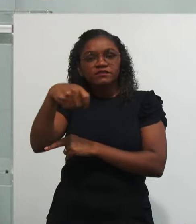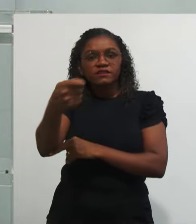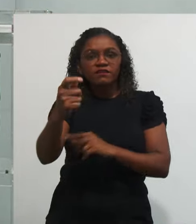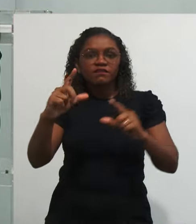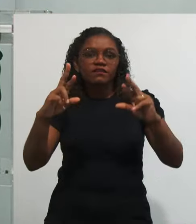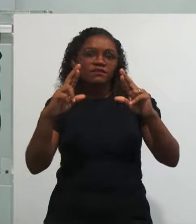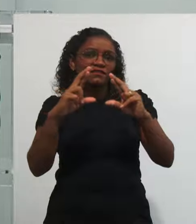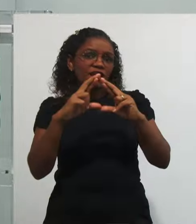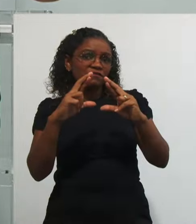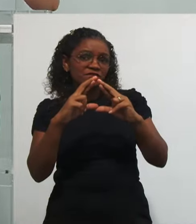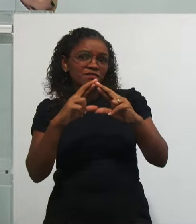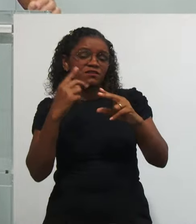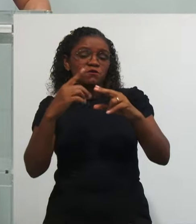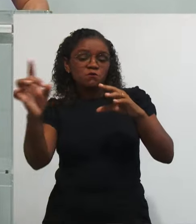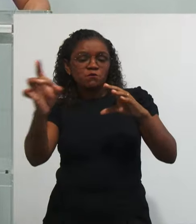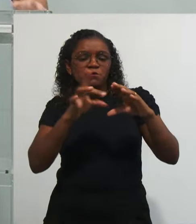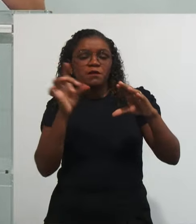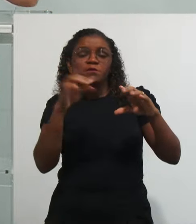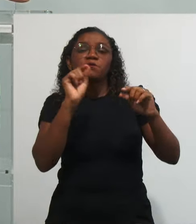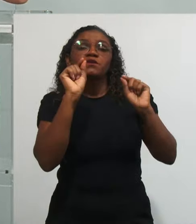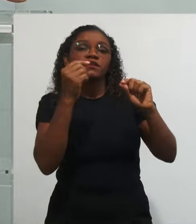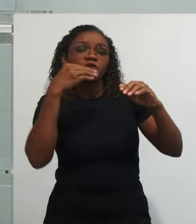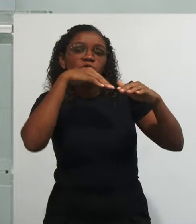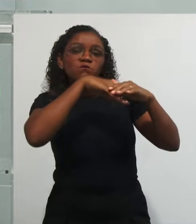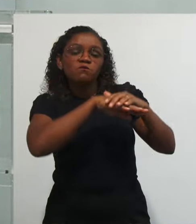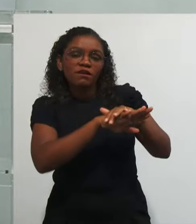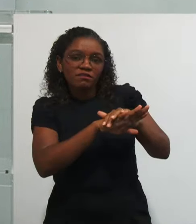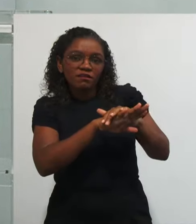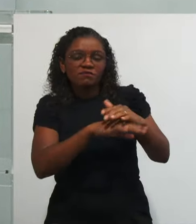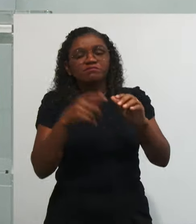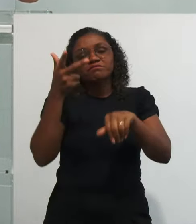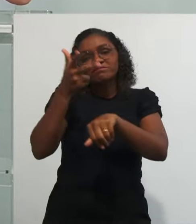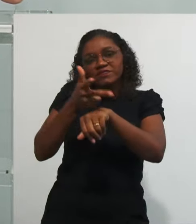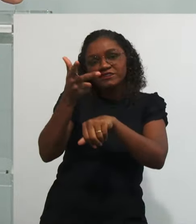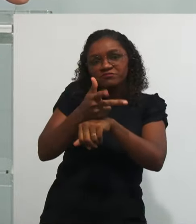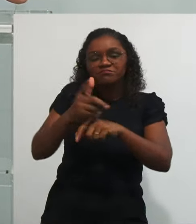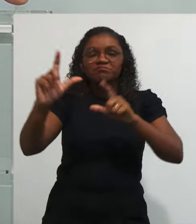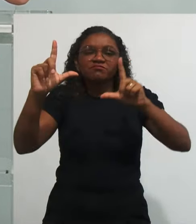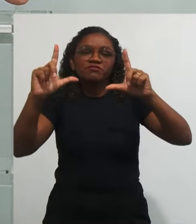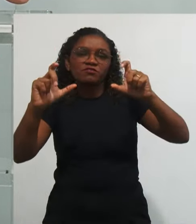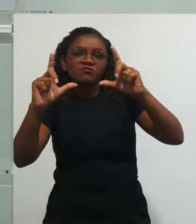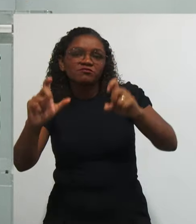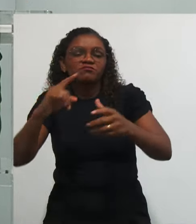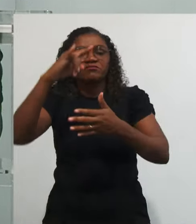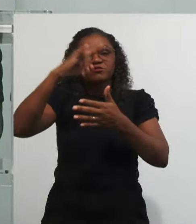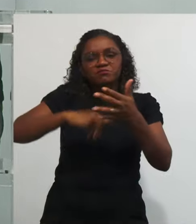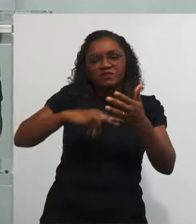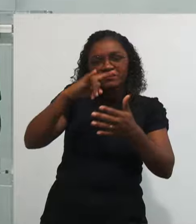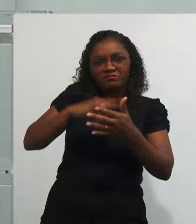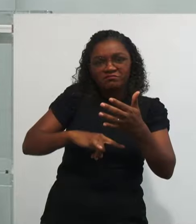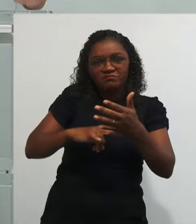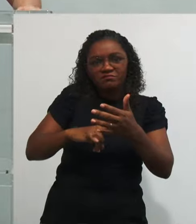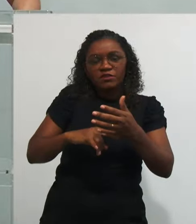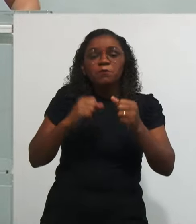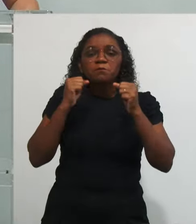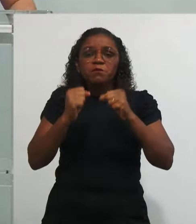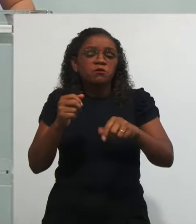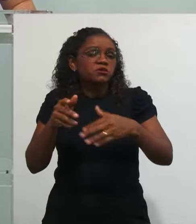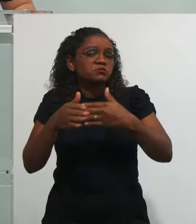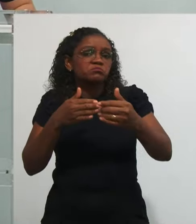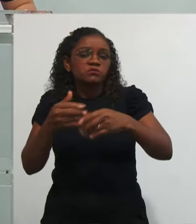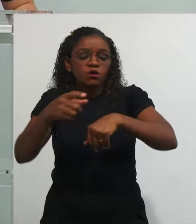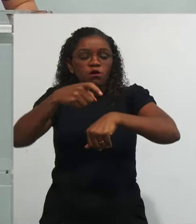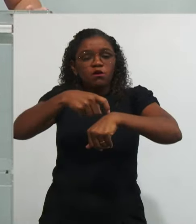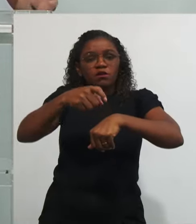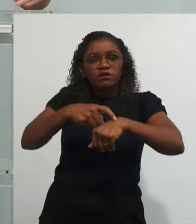vídeos arquivos imagens e a qualquer momento você tem acesso a essa nuvem e baixa novamente os arquivos para o